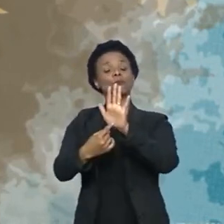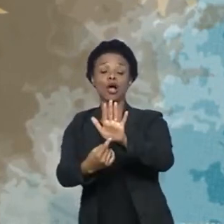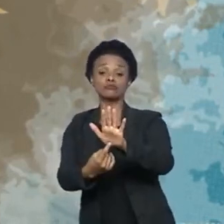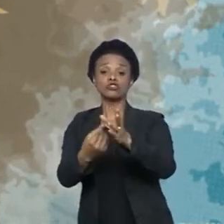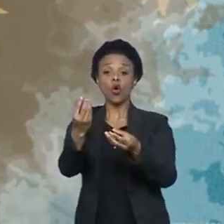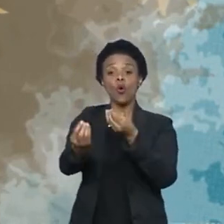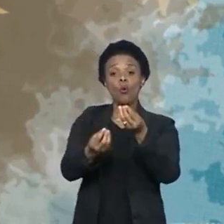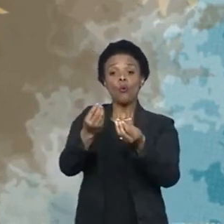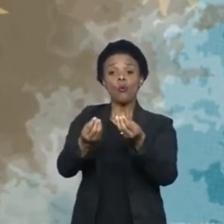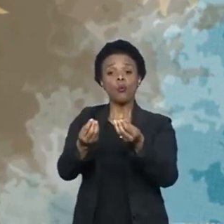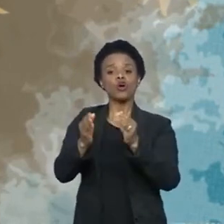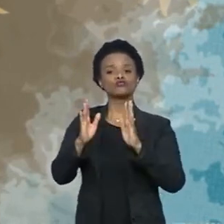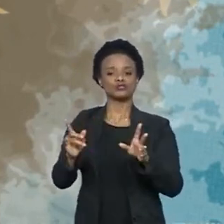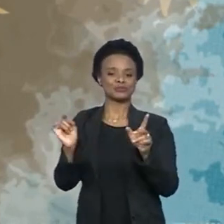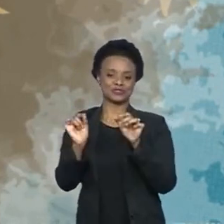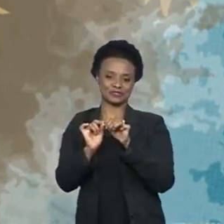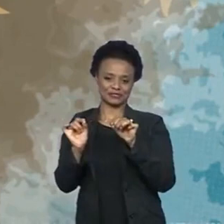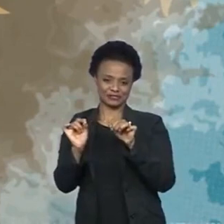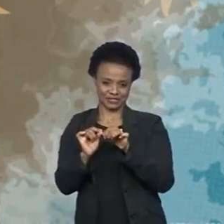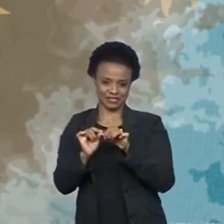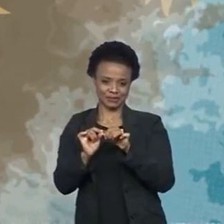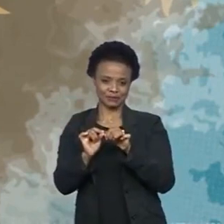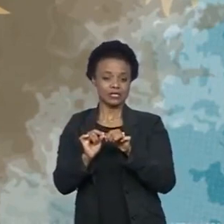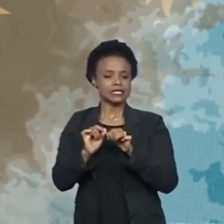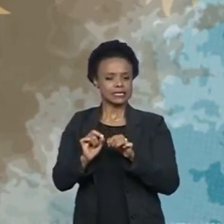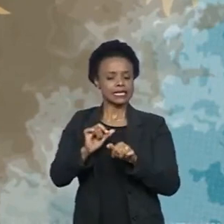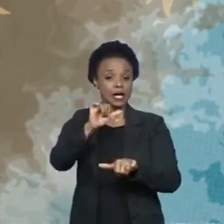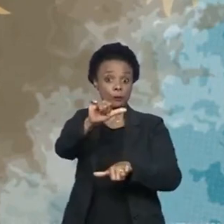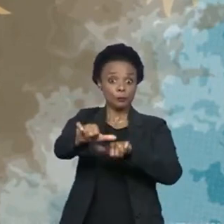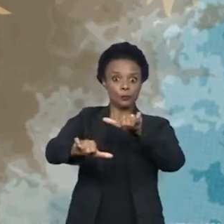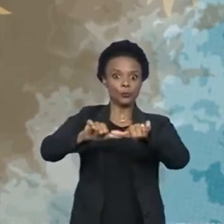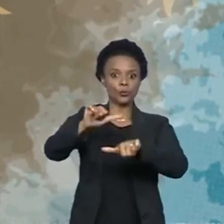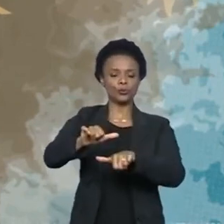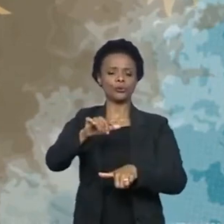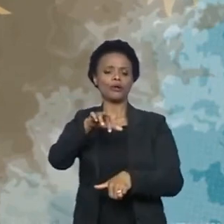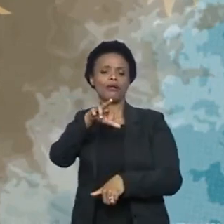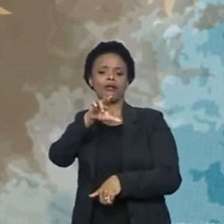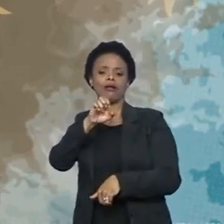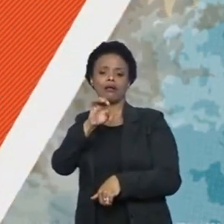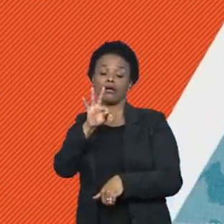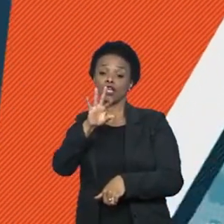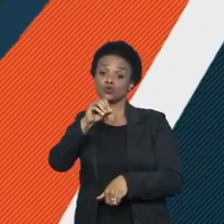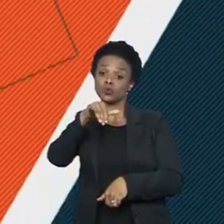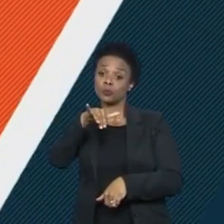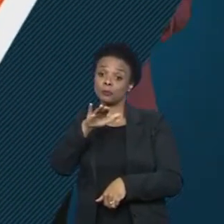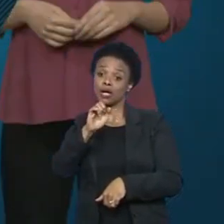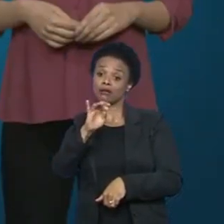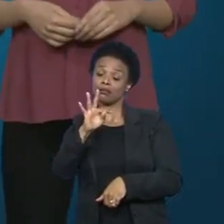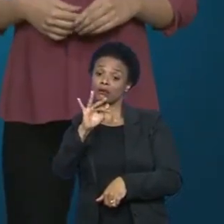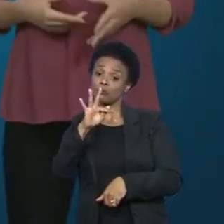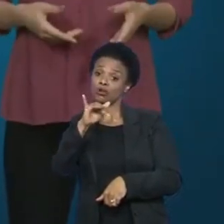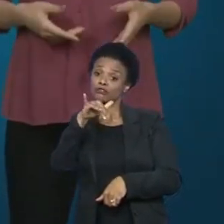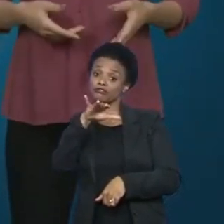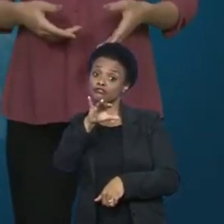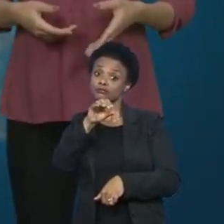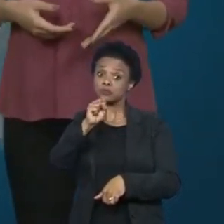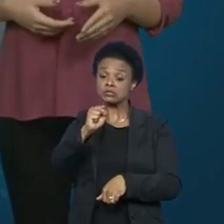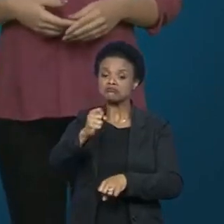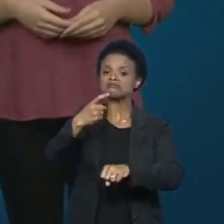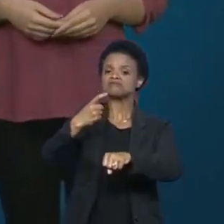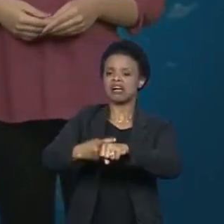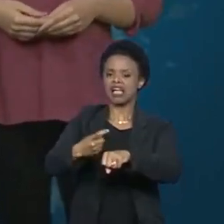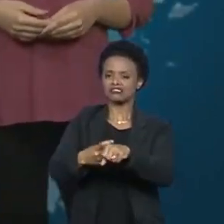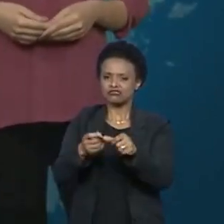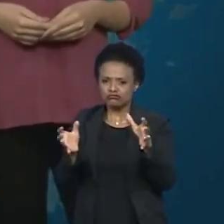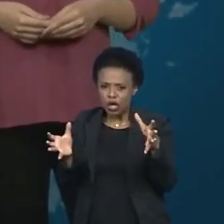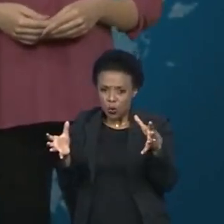e a temperatura diminuem durante o processo, ocorre o chamado retrometamorfismo. As rochas são